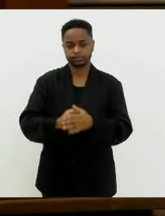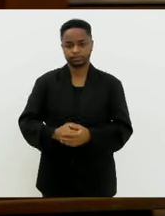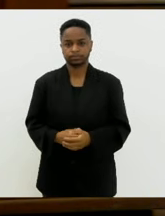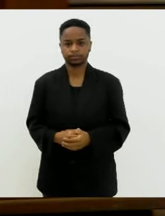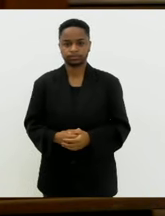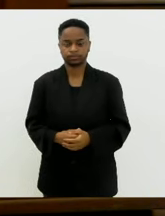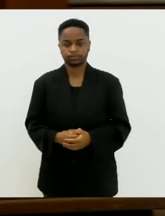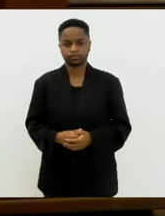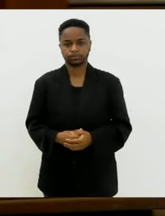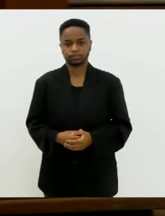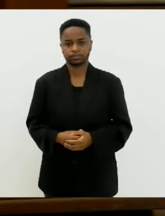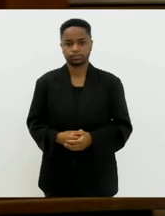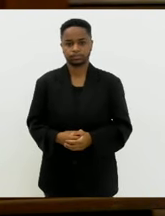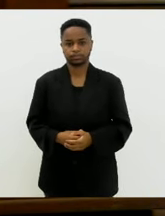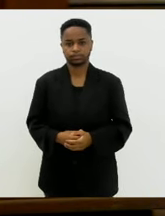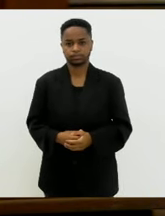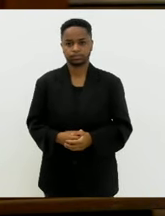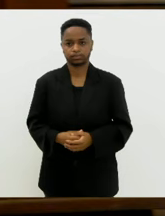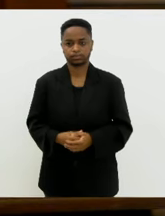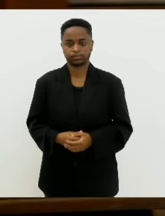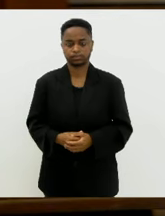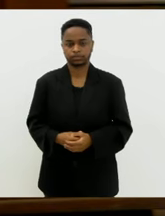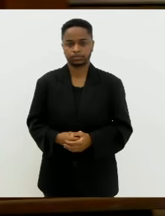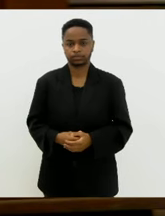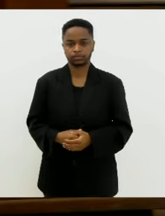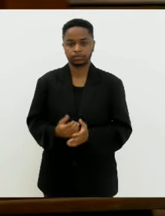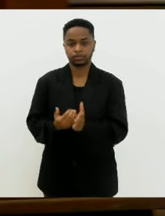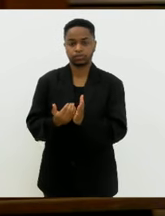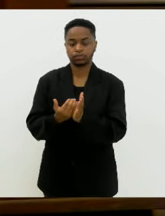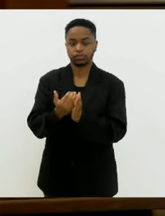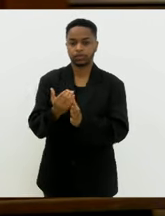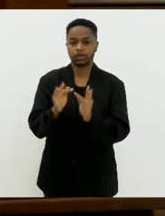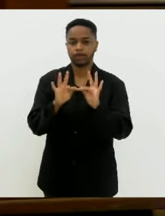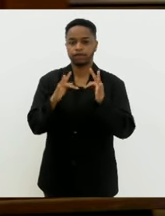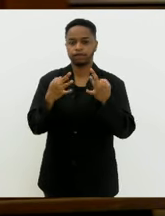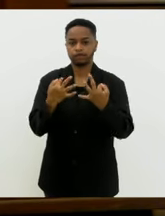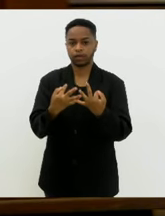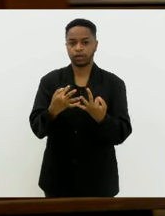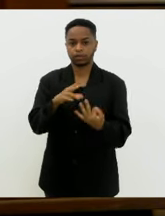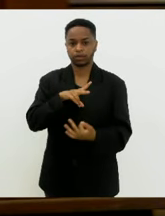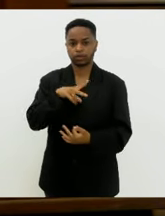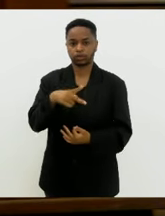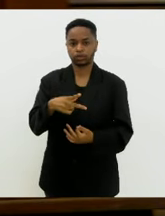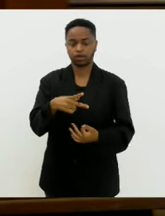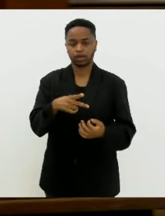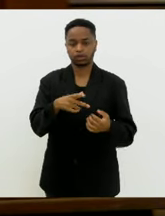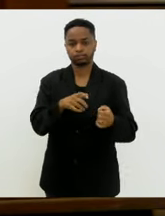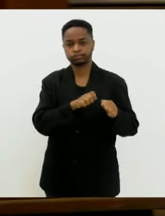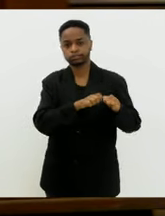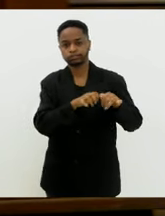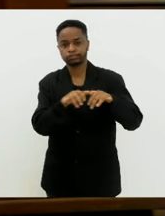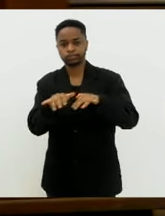Desde que a família real chegou no Brasil.